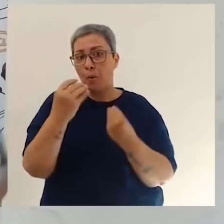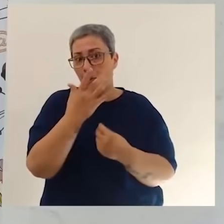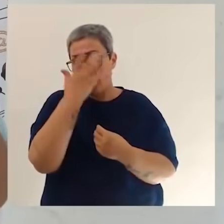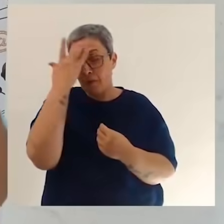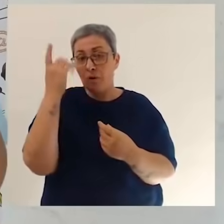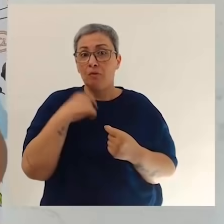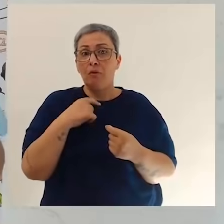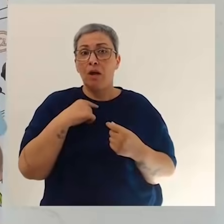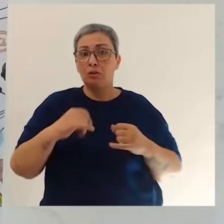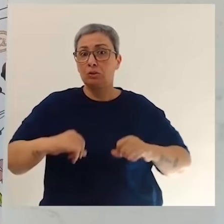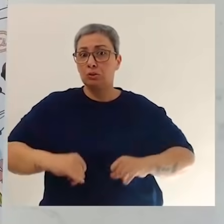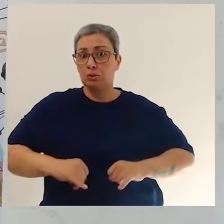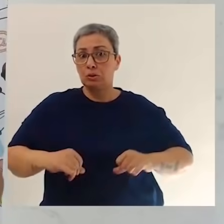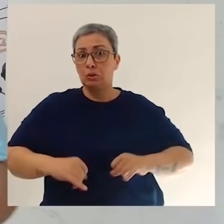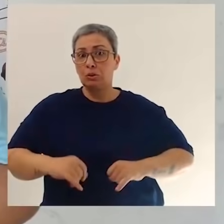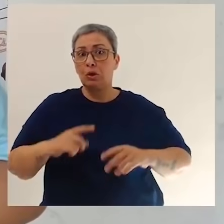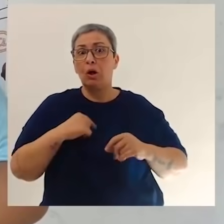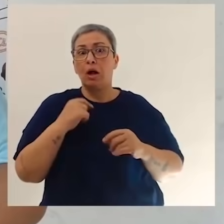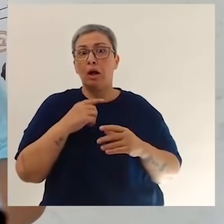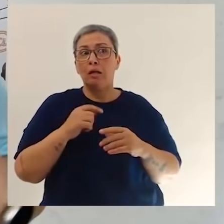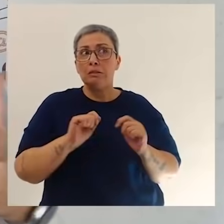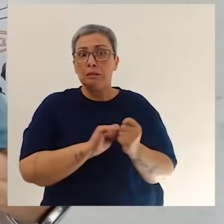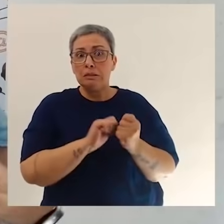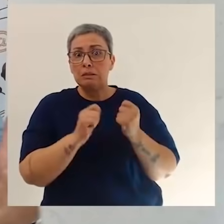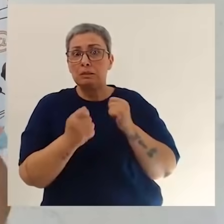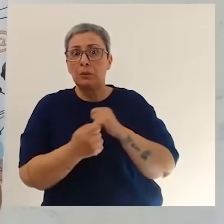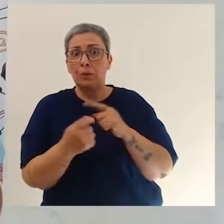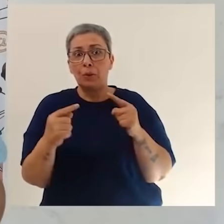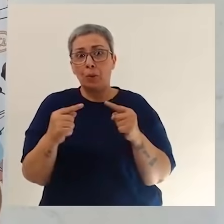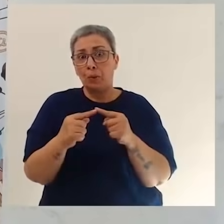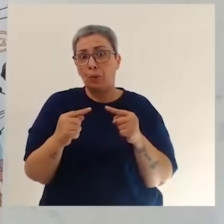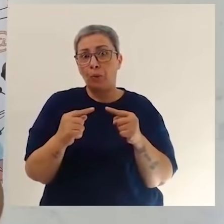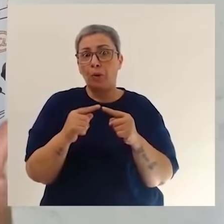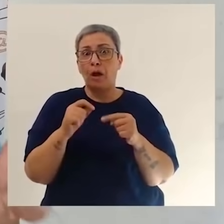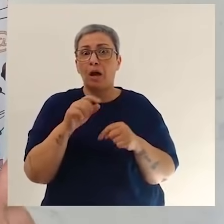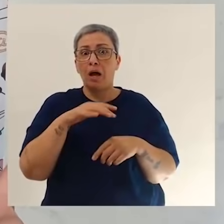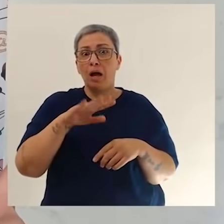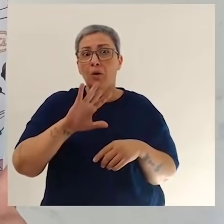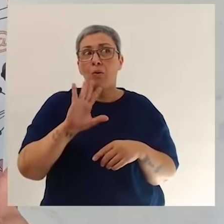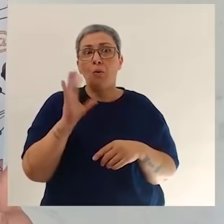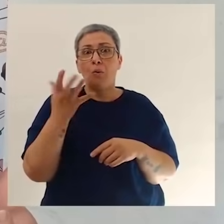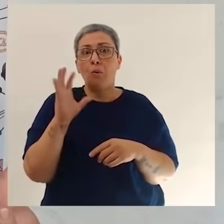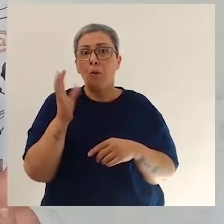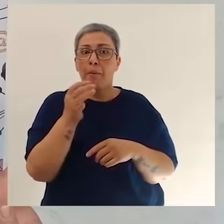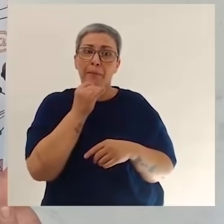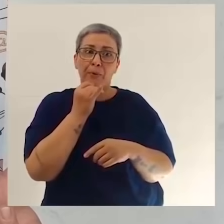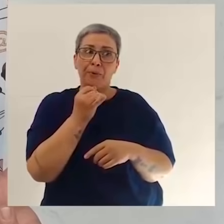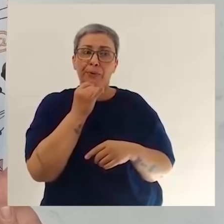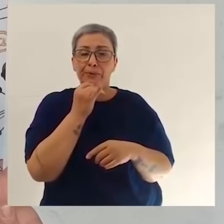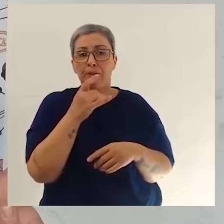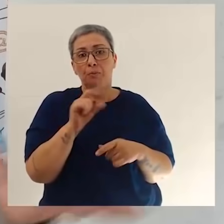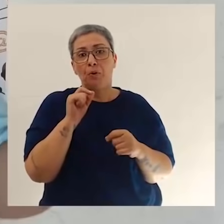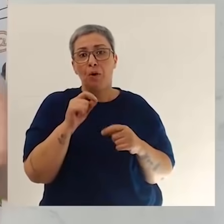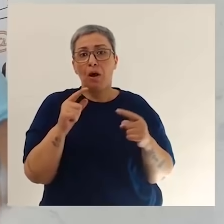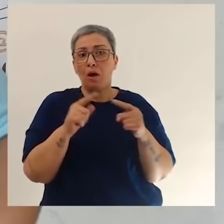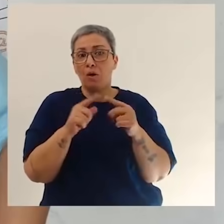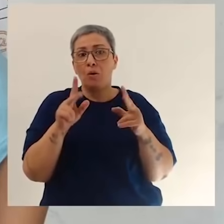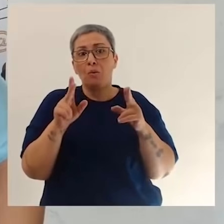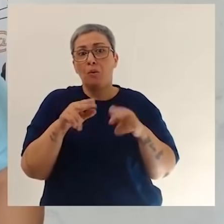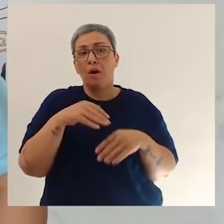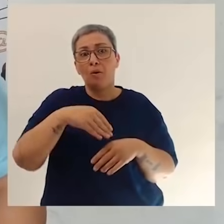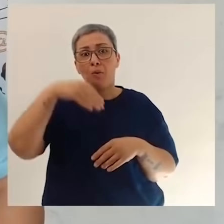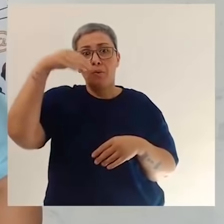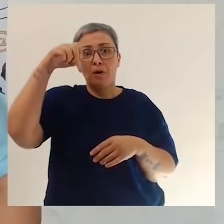essas pessoas iam sofrer para se adaptarem a um clima, por exemplo, semelhante